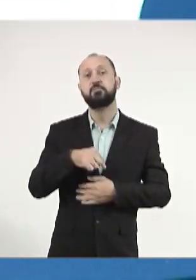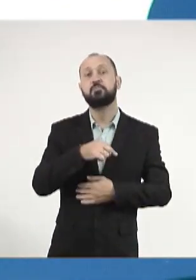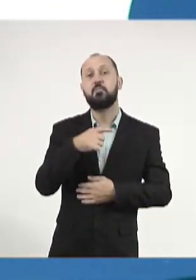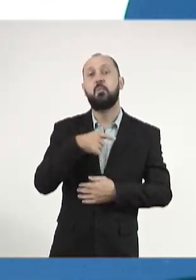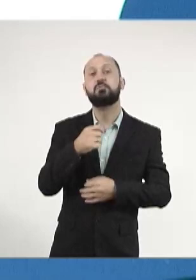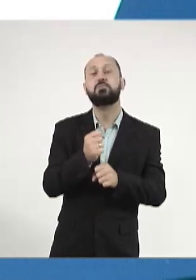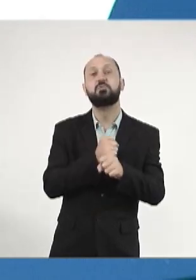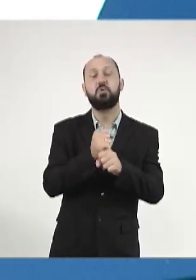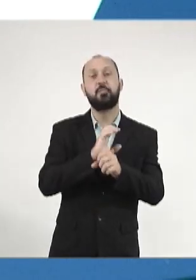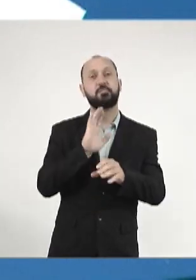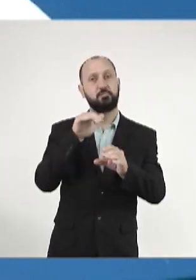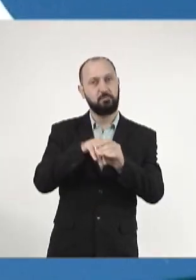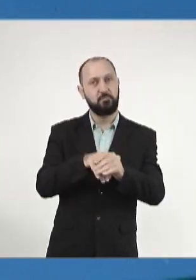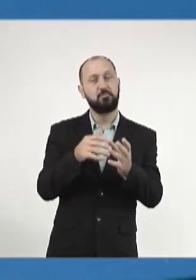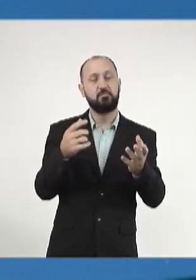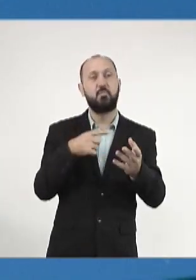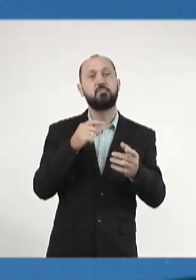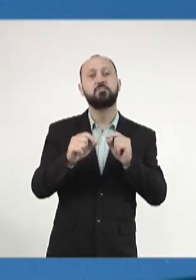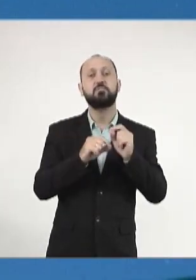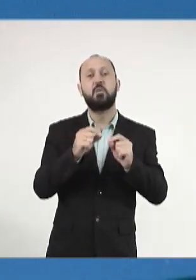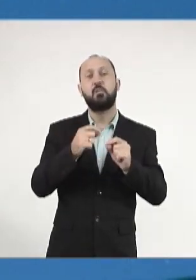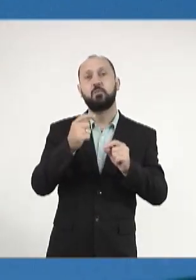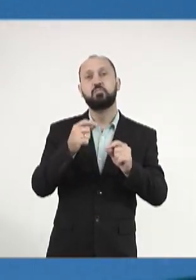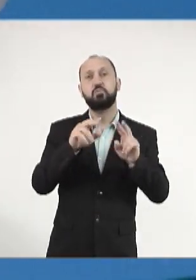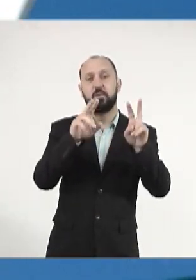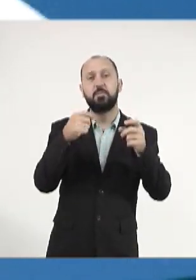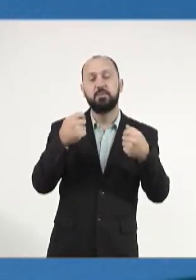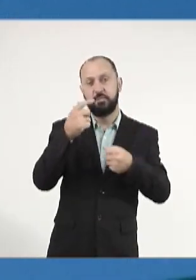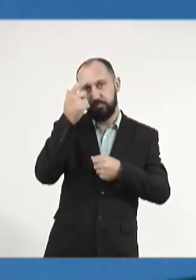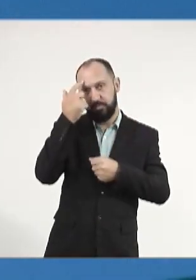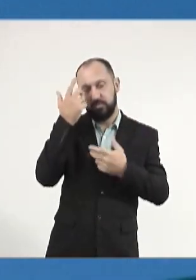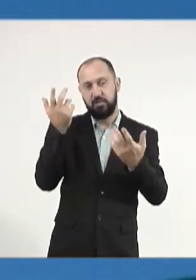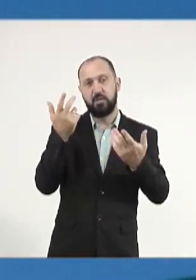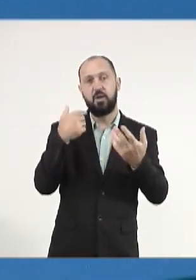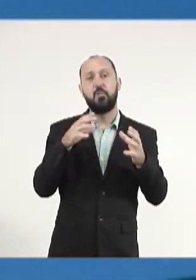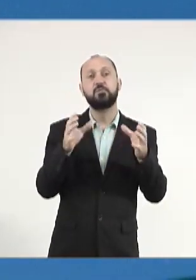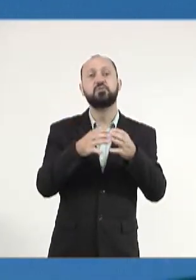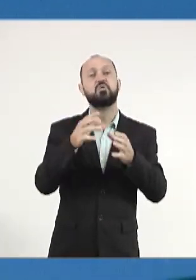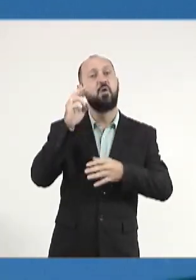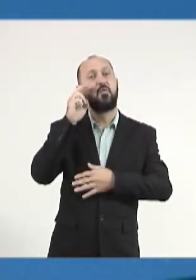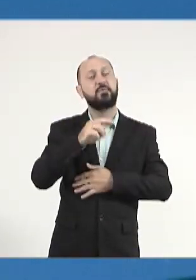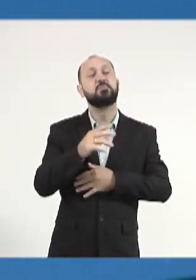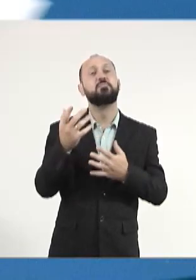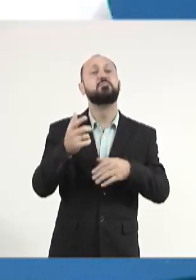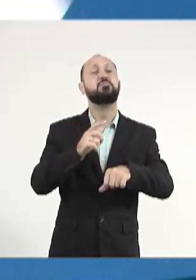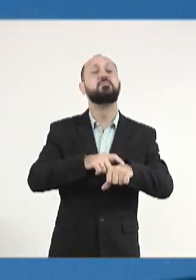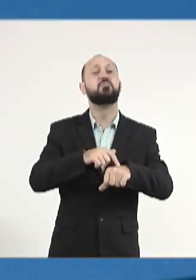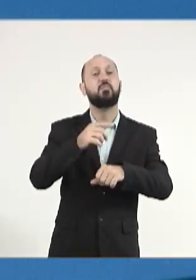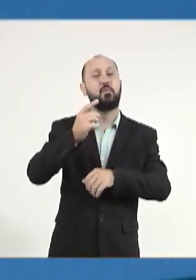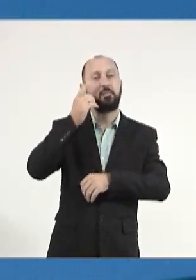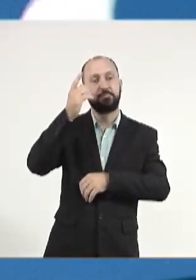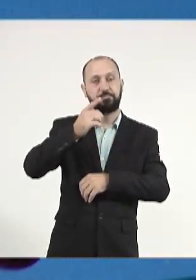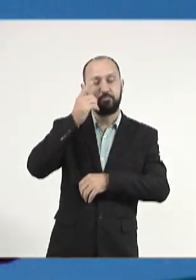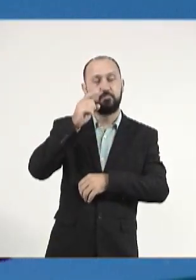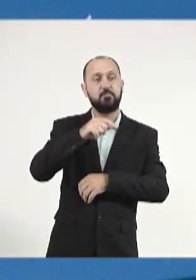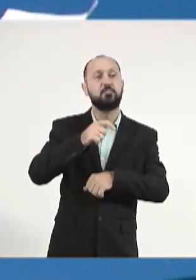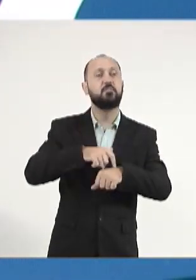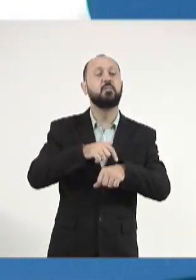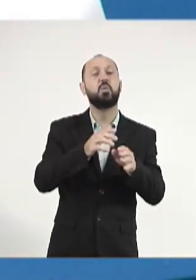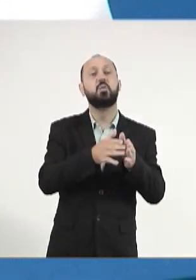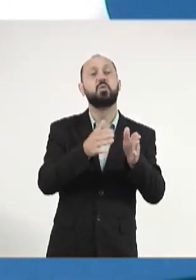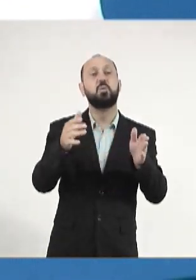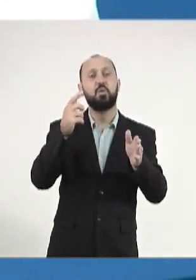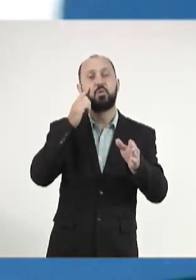aí no ano eleitoral, então é uma questão que precisa ser repensada. A população indígena só é enxergada, deputado Márcio Fernandes, em